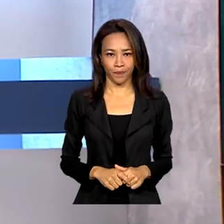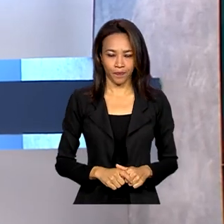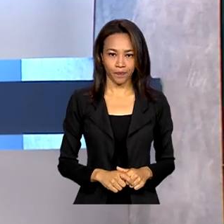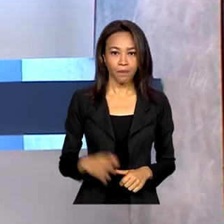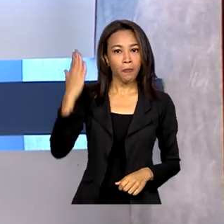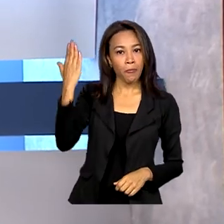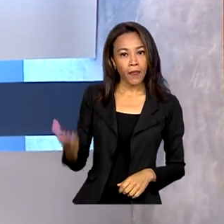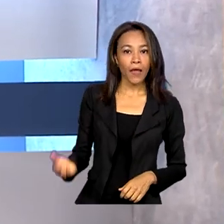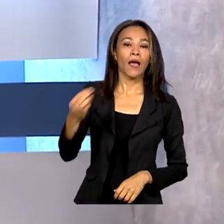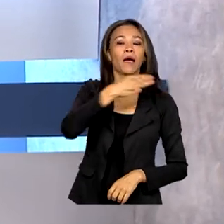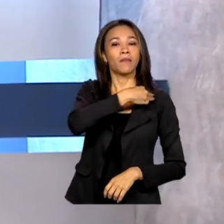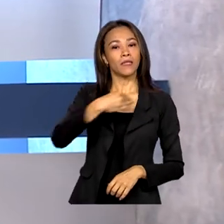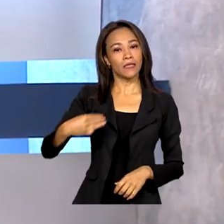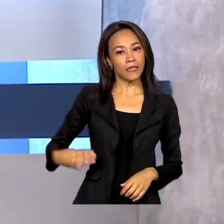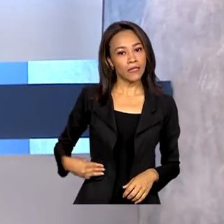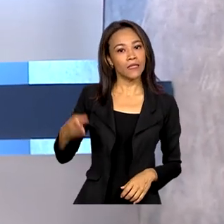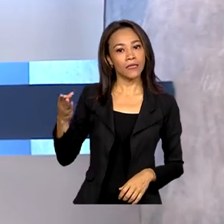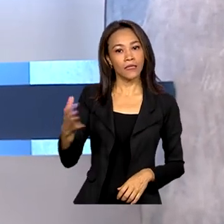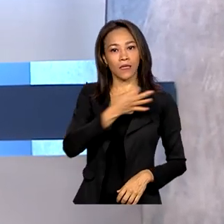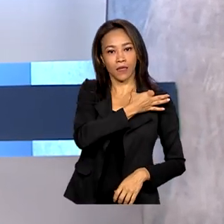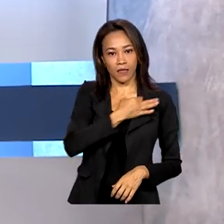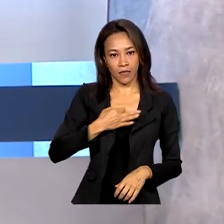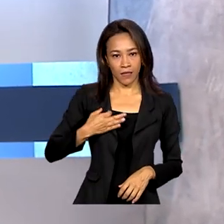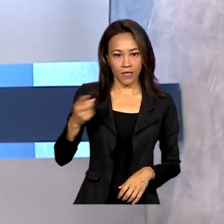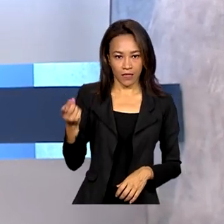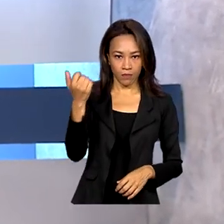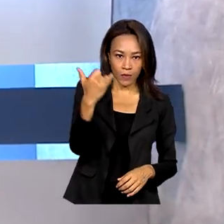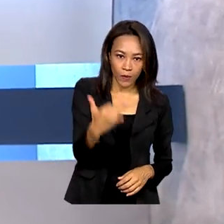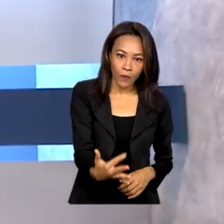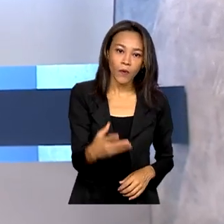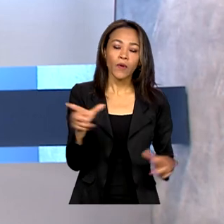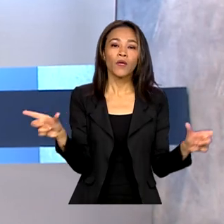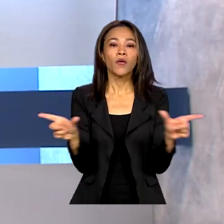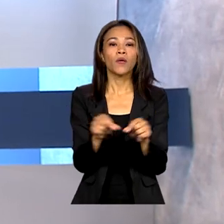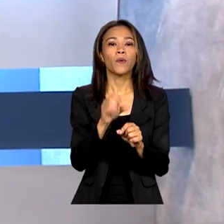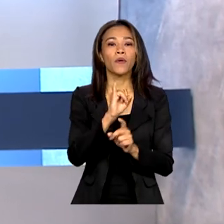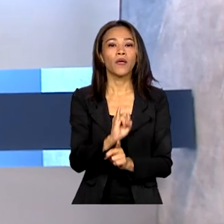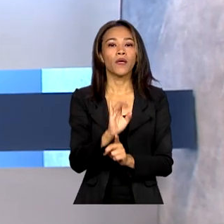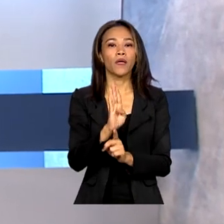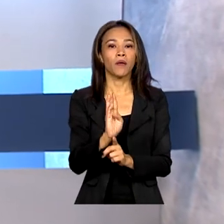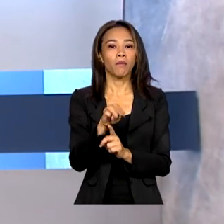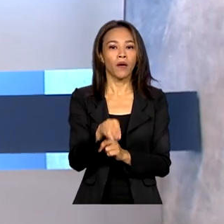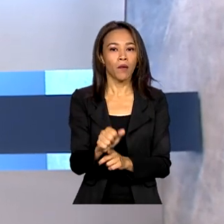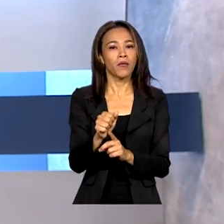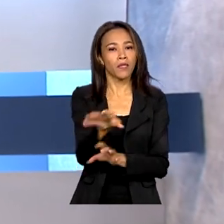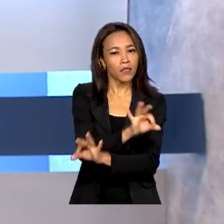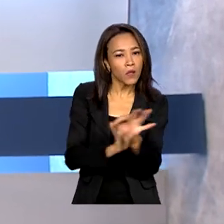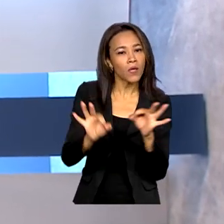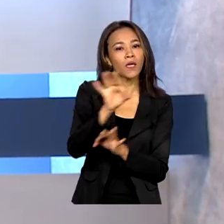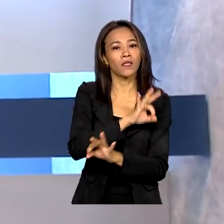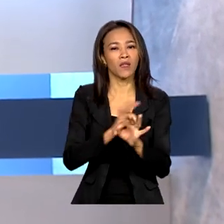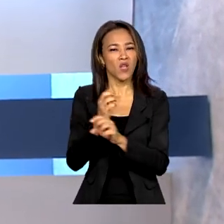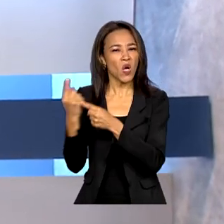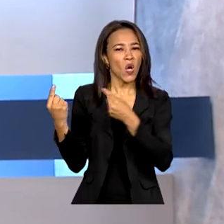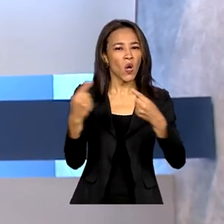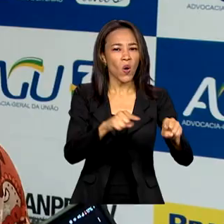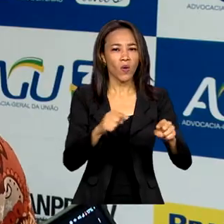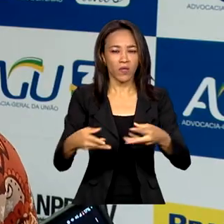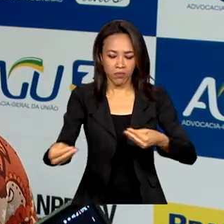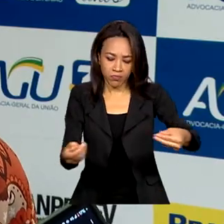A ministra Marina Silva afirmou que as equipes do IBAMA estão sendo recompostas e combatem o garimpo ilegal no território